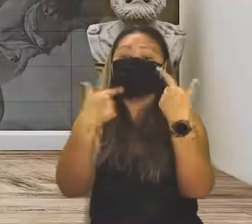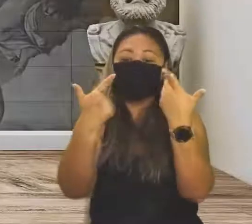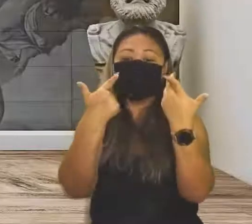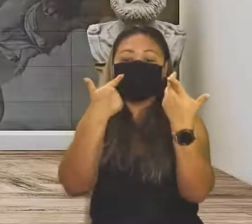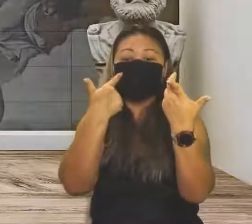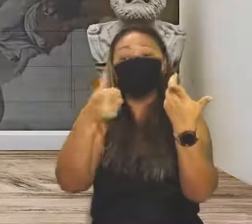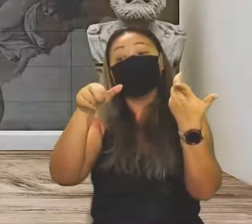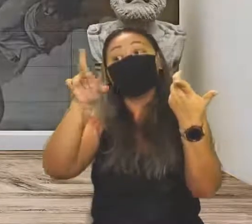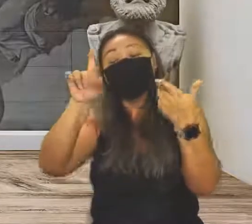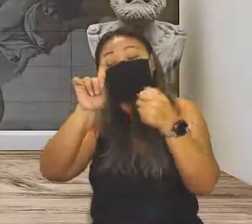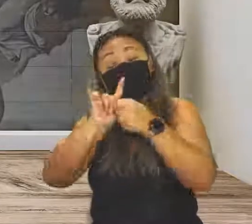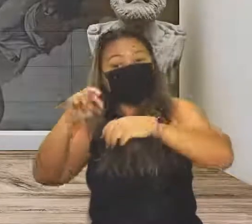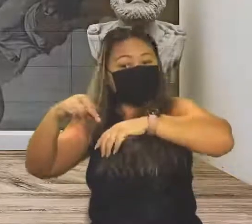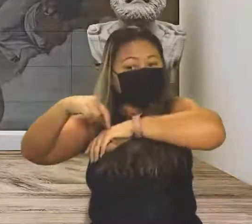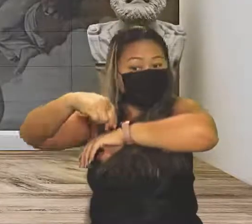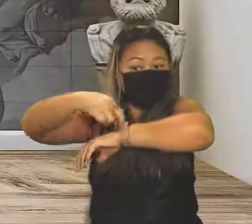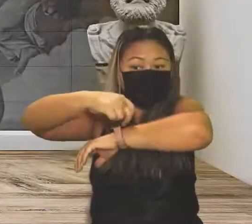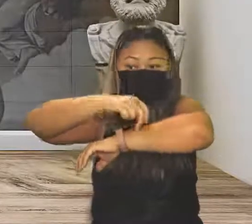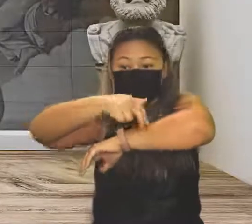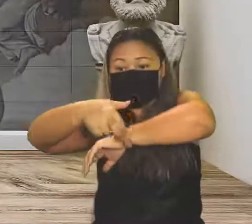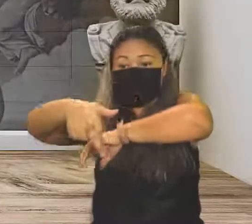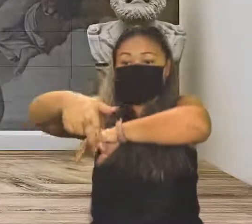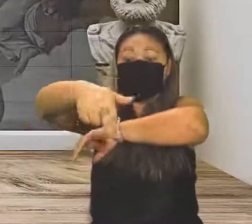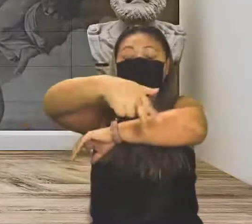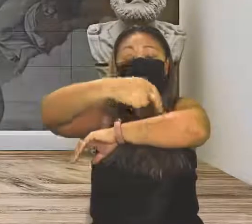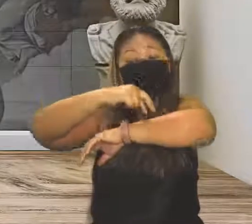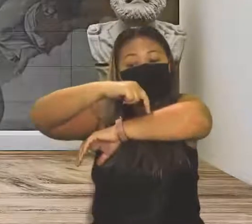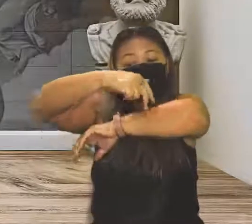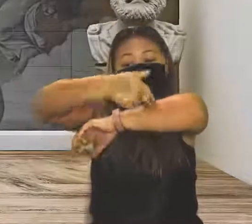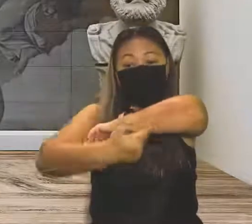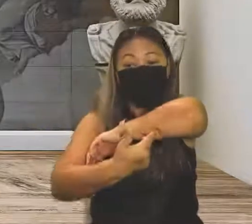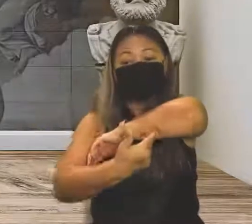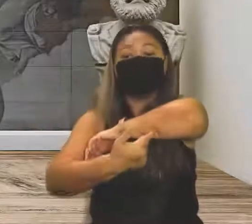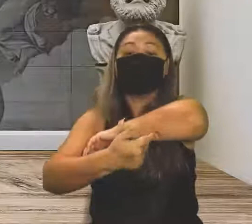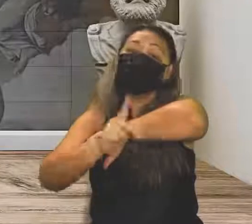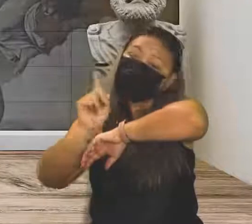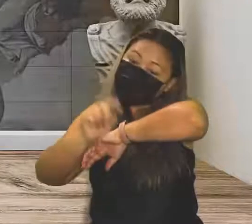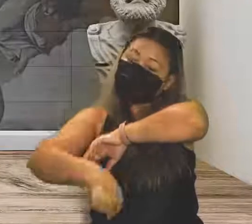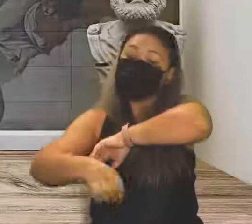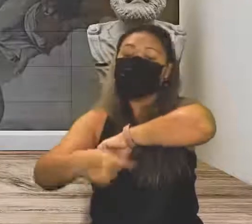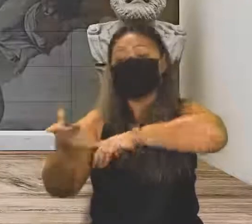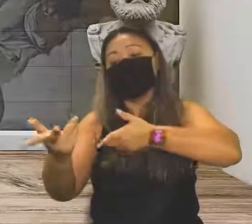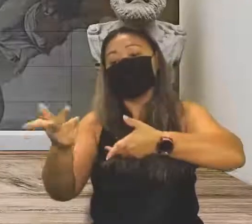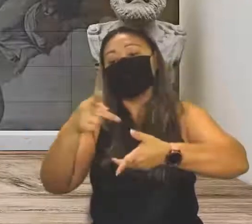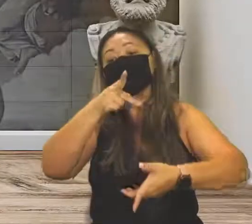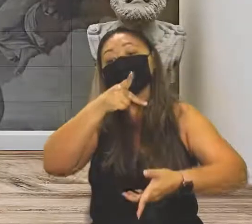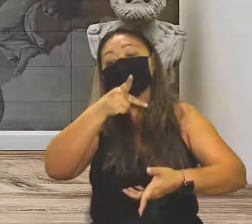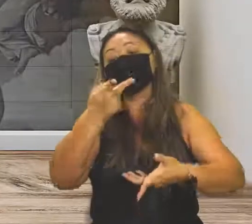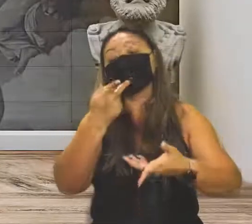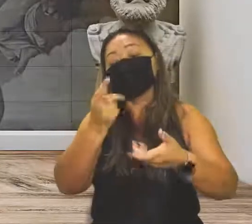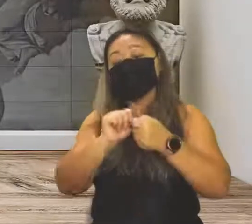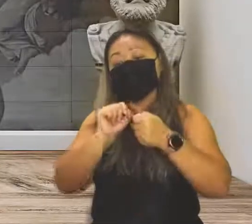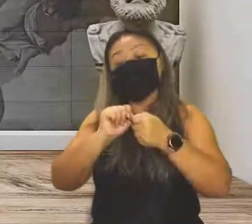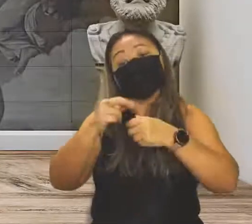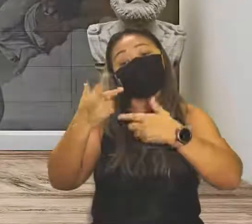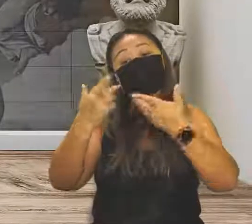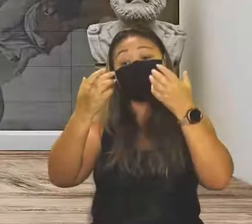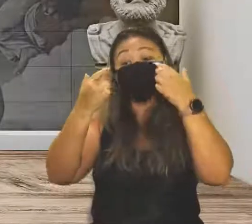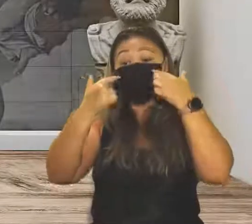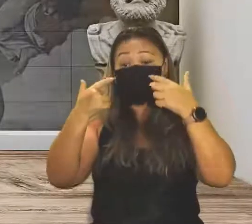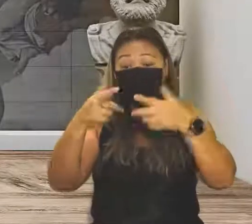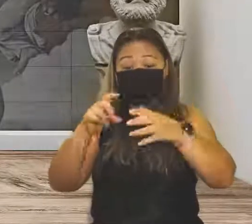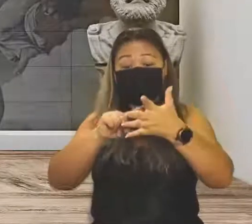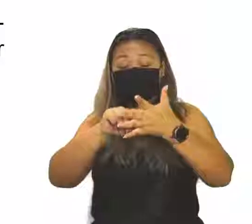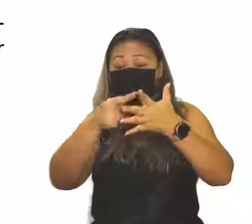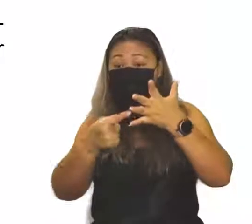tinha passado pela água, desviava ela. E eu caí no buraco. Então, é nesse sentido que Platão fala que os sentidos enganam. Então, continuando,